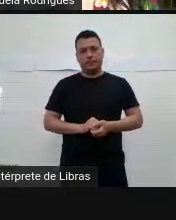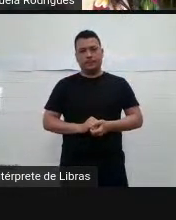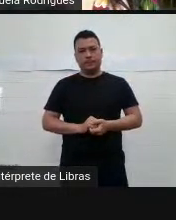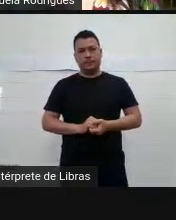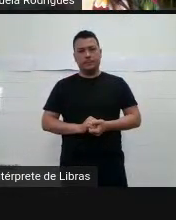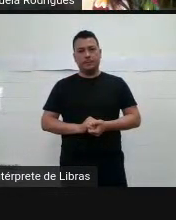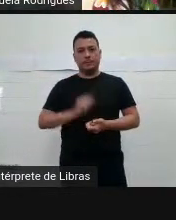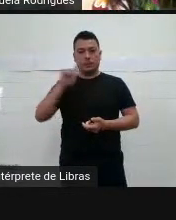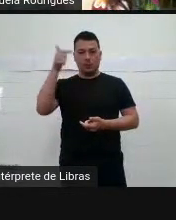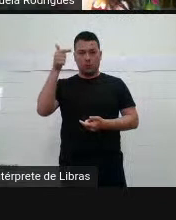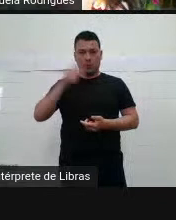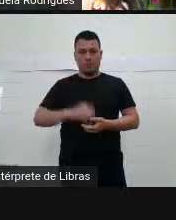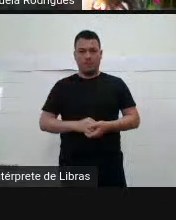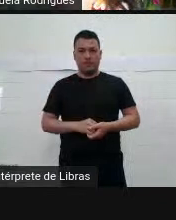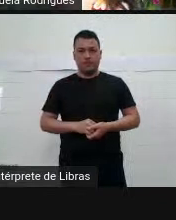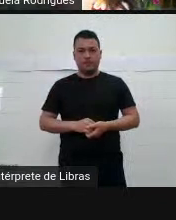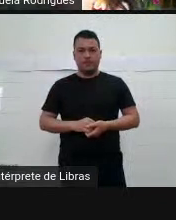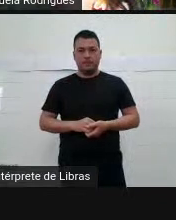O próximo, por favor.